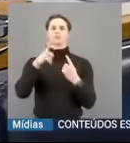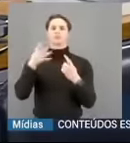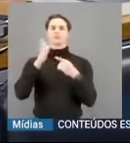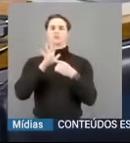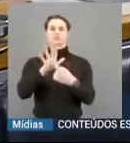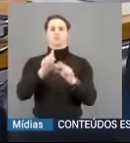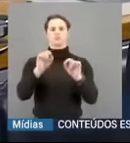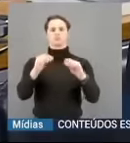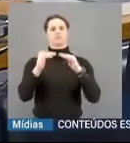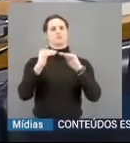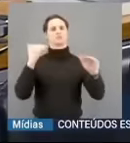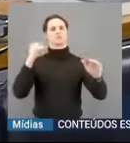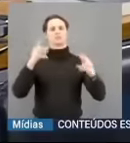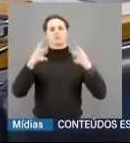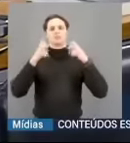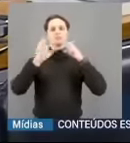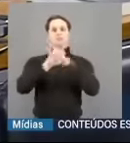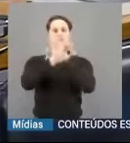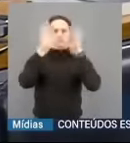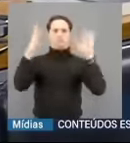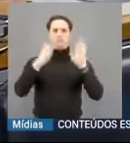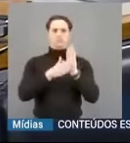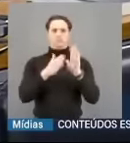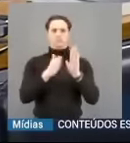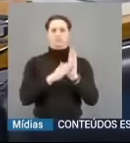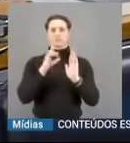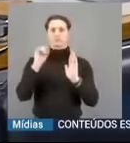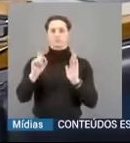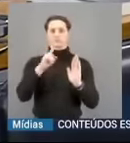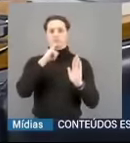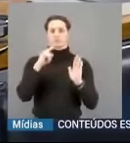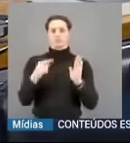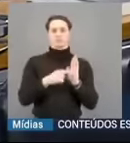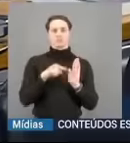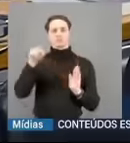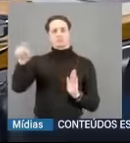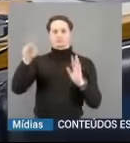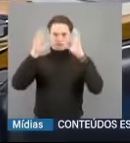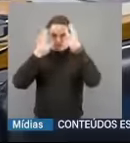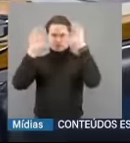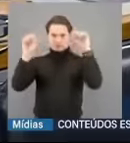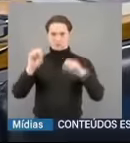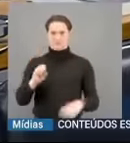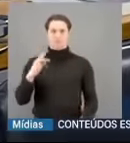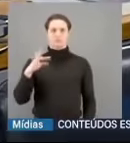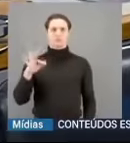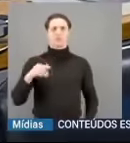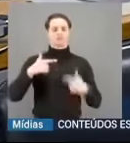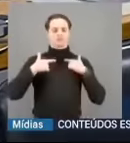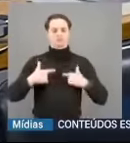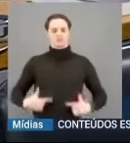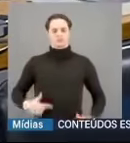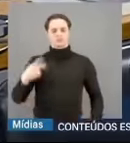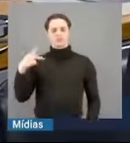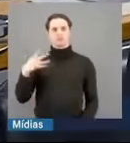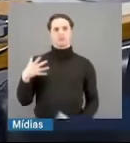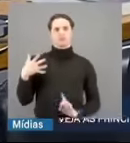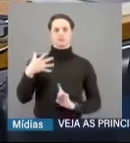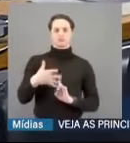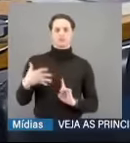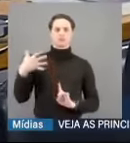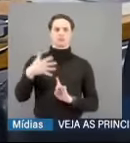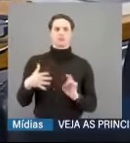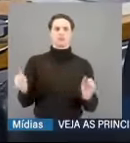o descumprimento é claro e eu ia propor exatamente isso, que se denunciasse ao Supremo Tribunal Federal o comportamento do depoente e dos